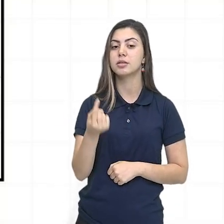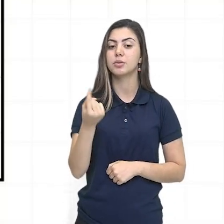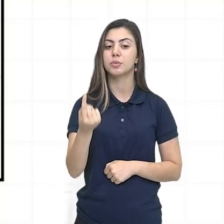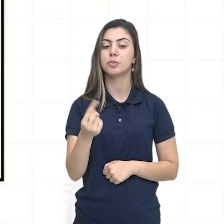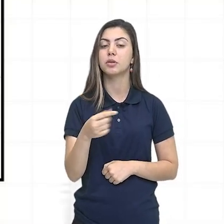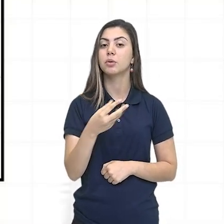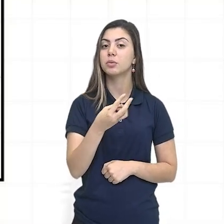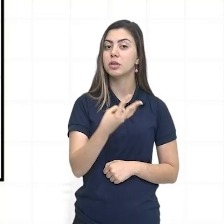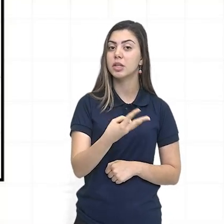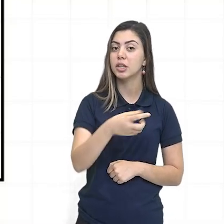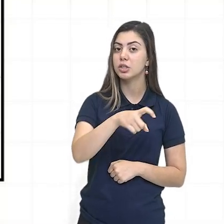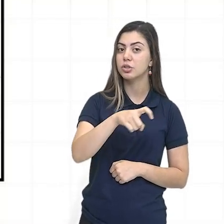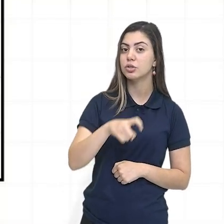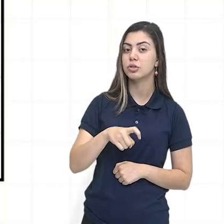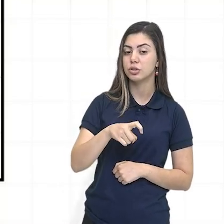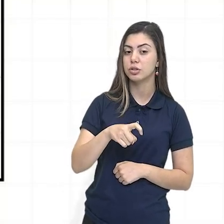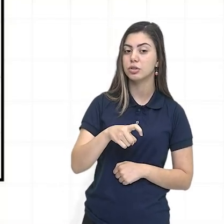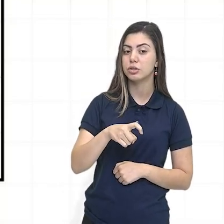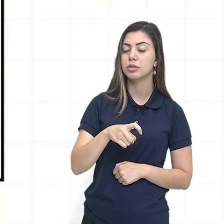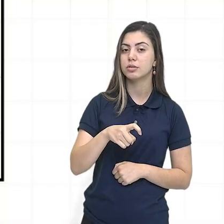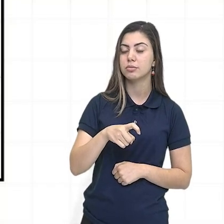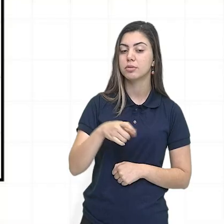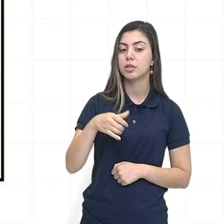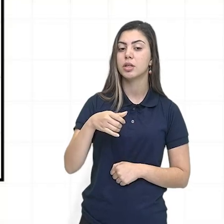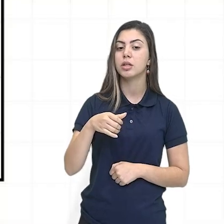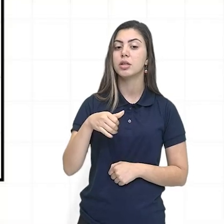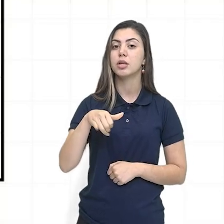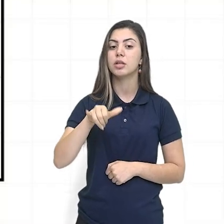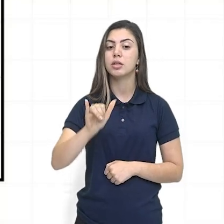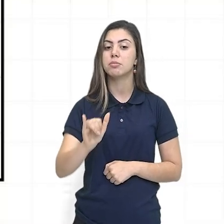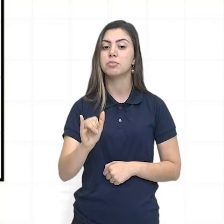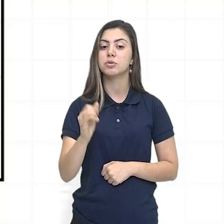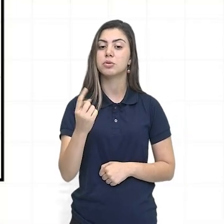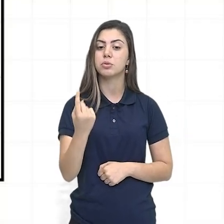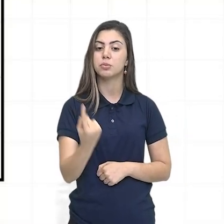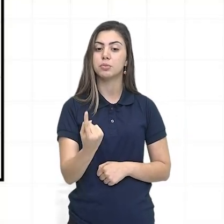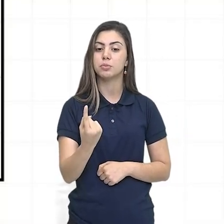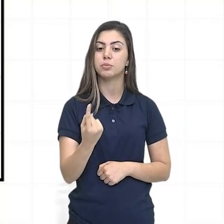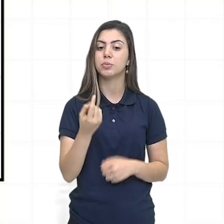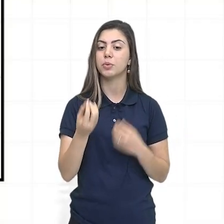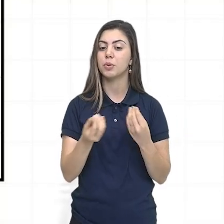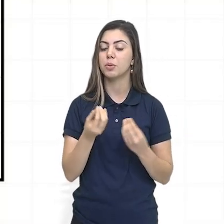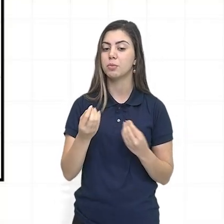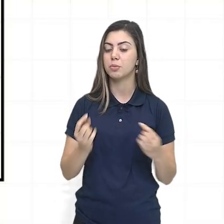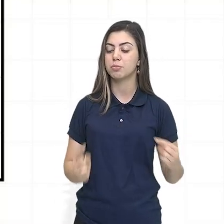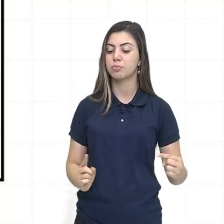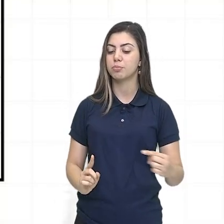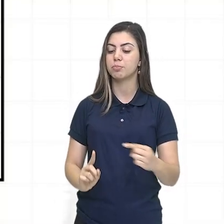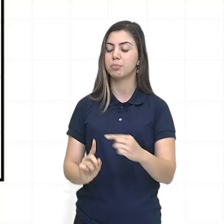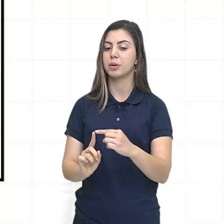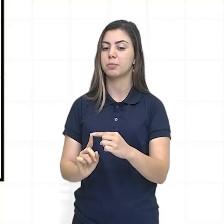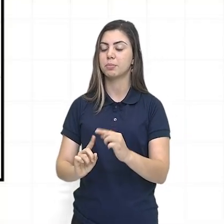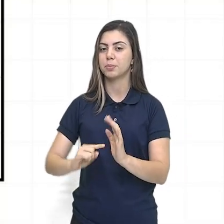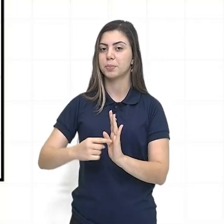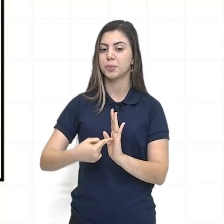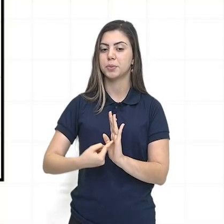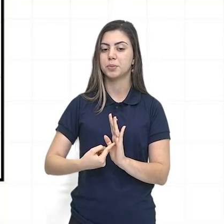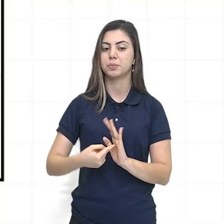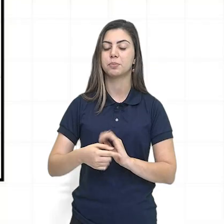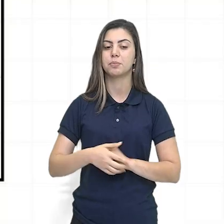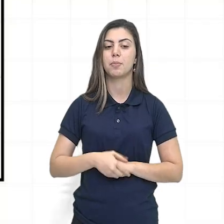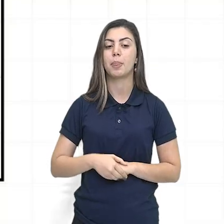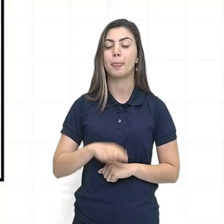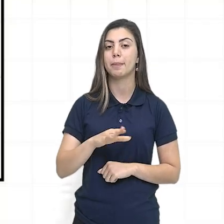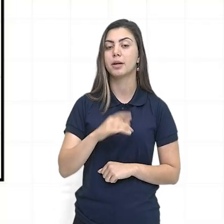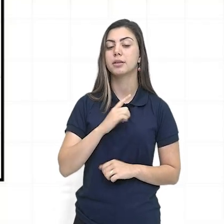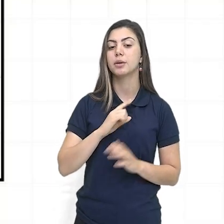de X, primeira de X. Ó. E 1 está bem aqui. Ó. Beleza? E o ponto C, que